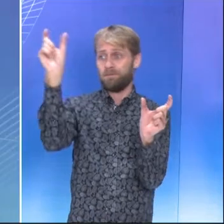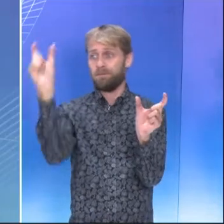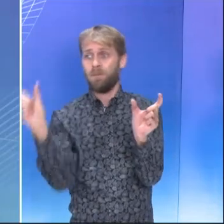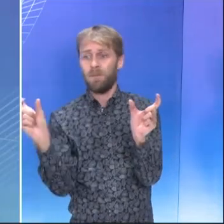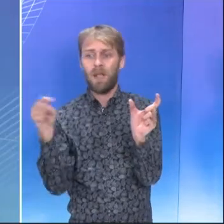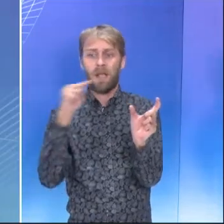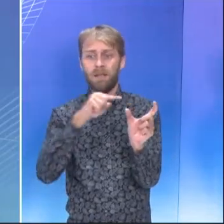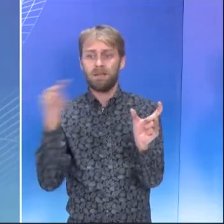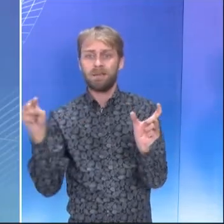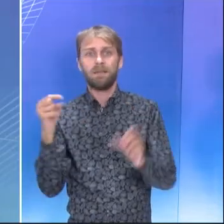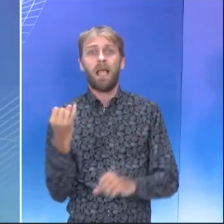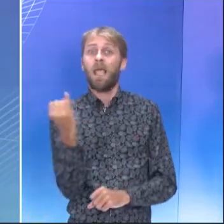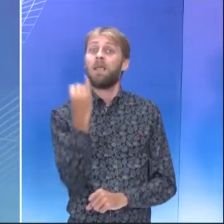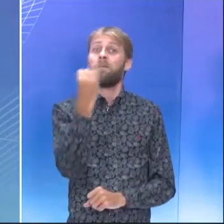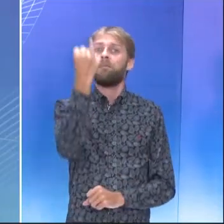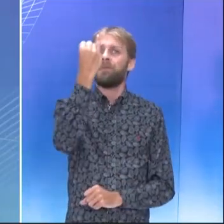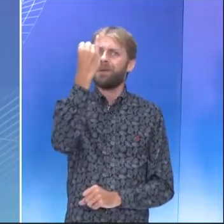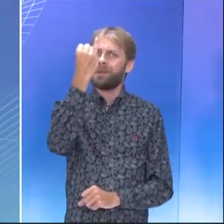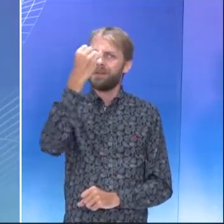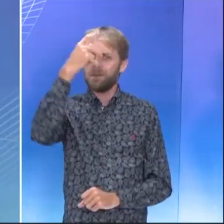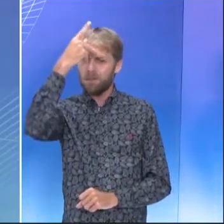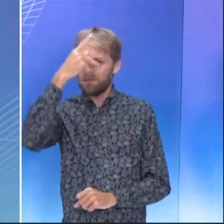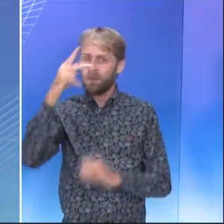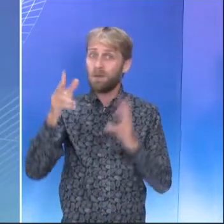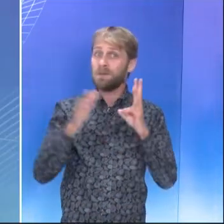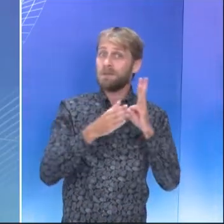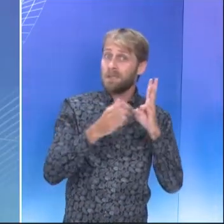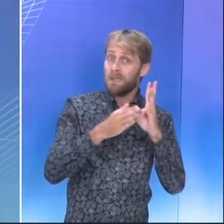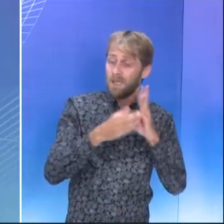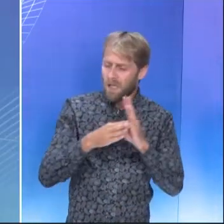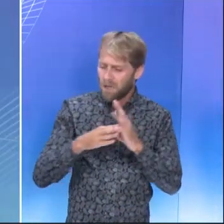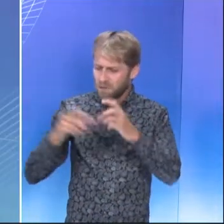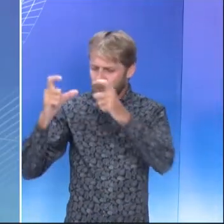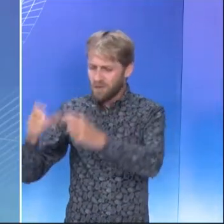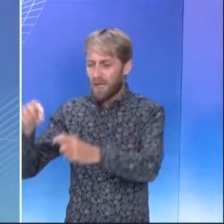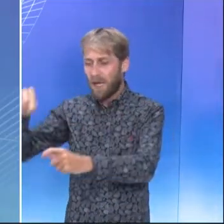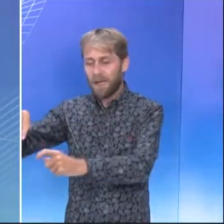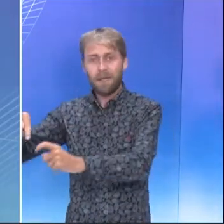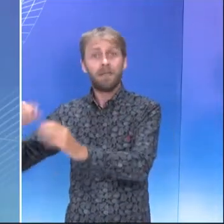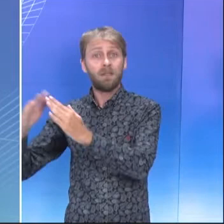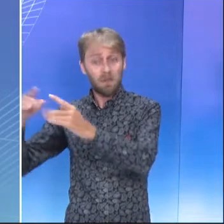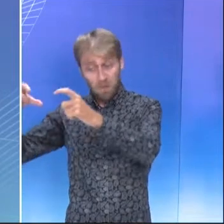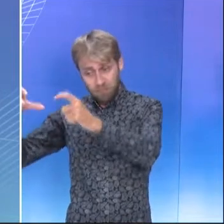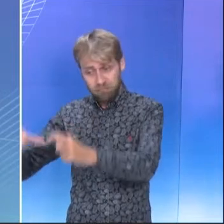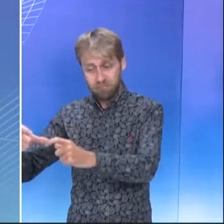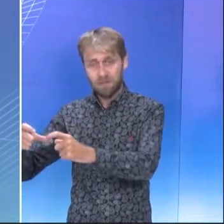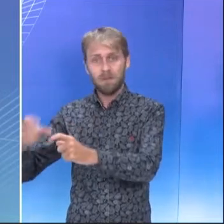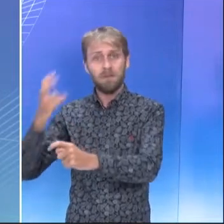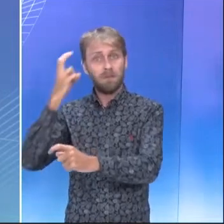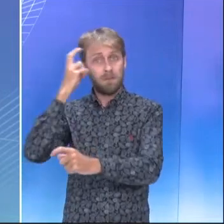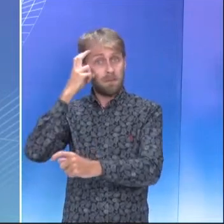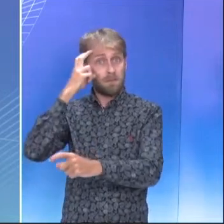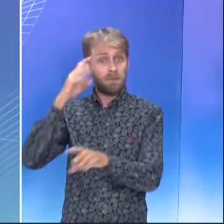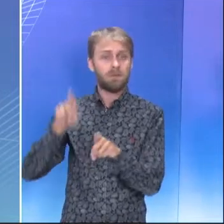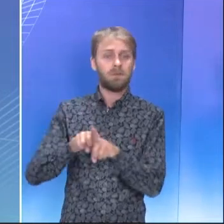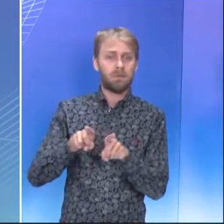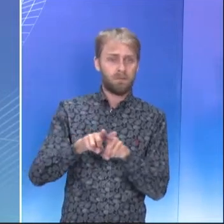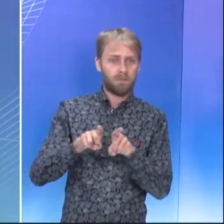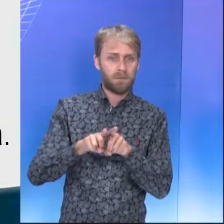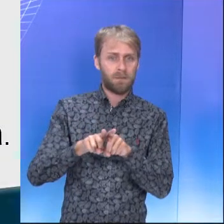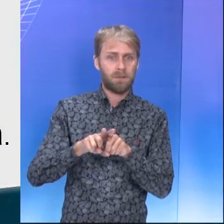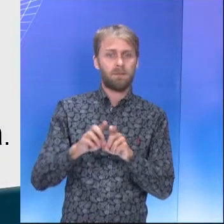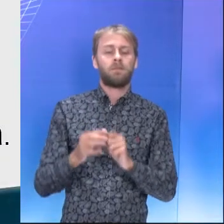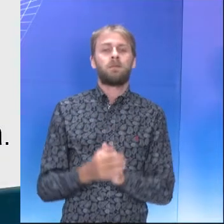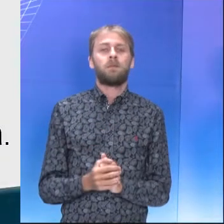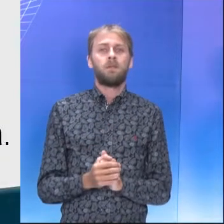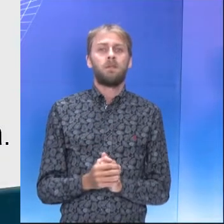para a permanência dos povos indígenas nos seus territórios e a permanência da sua cultura. Então, ele vai